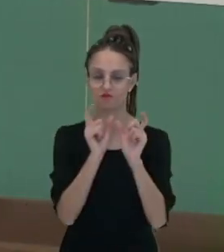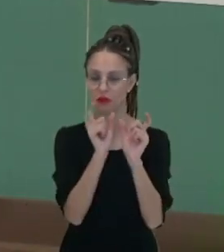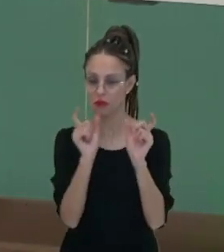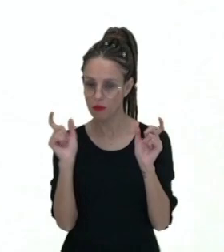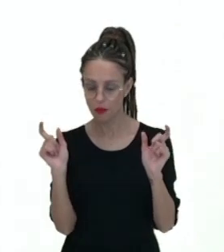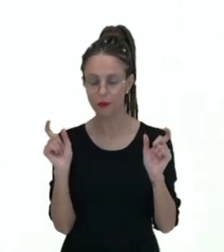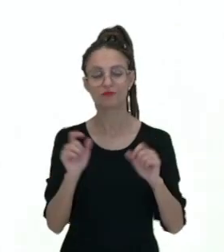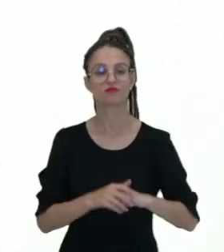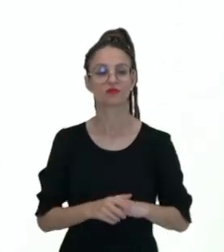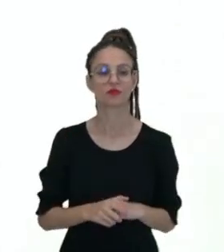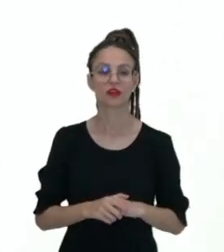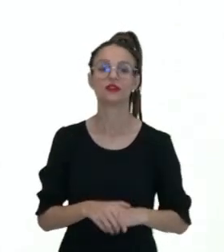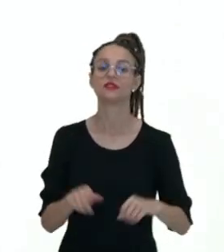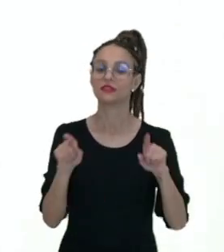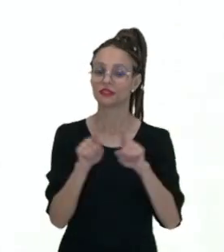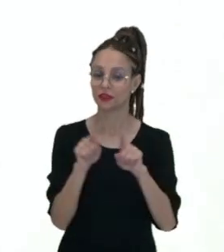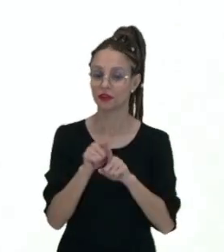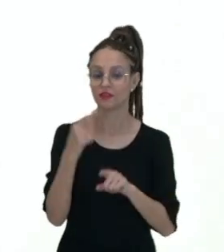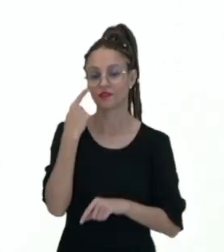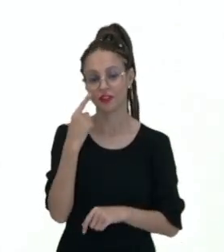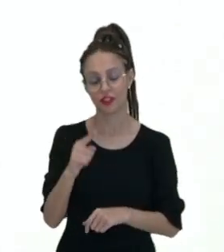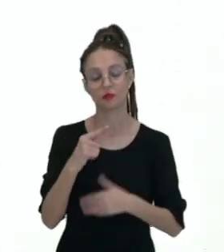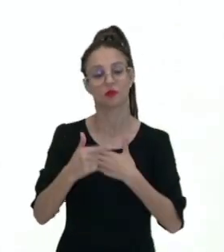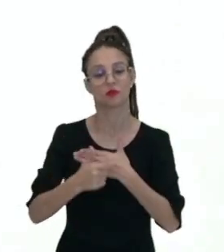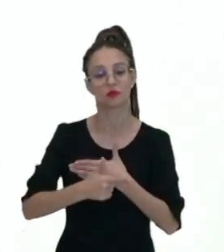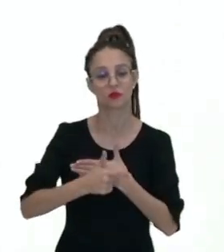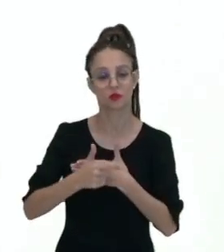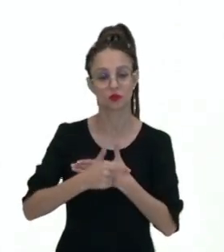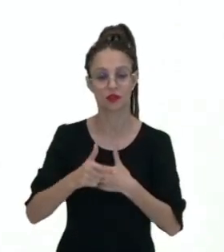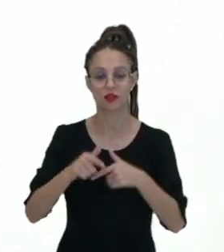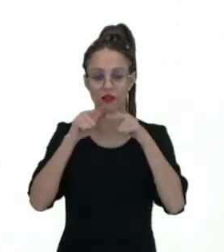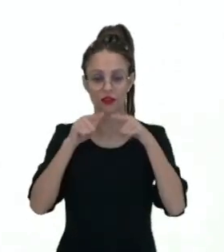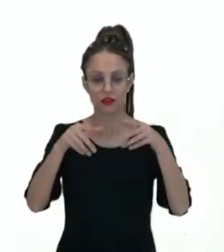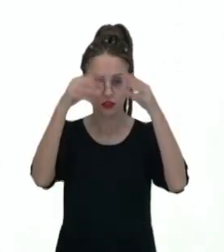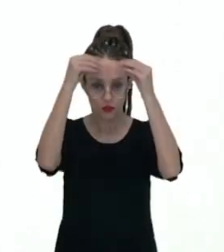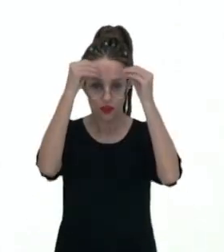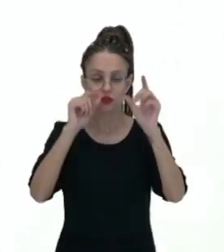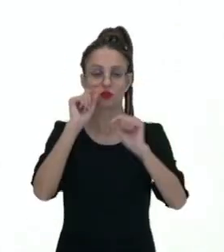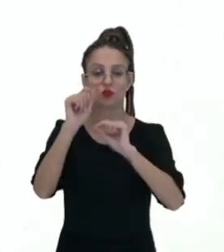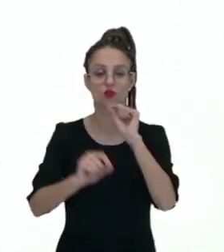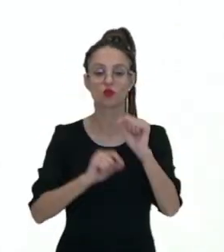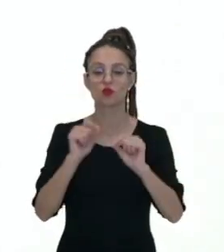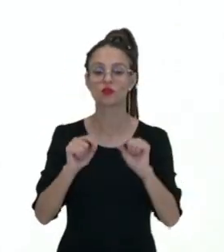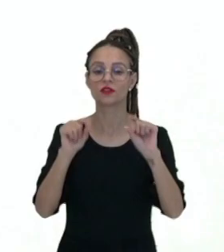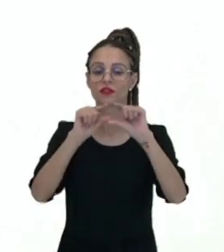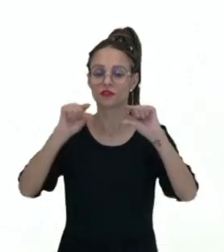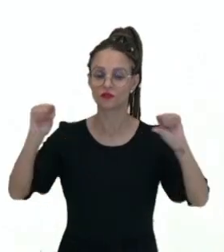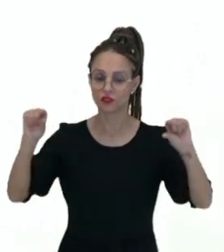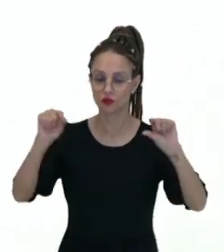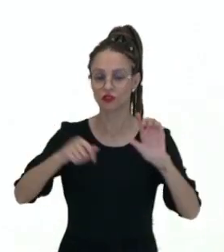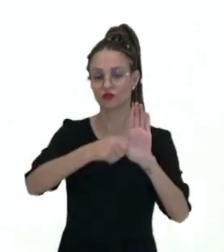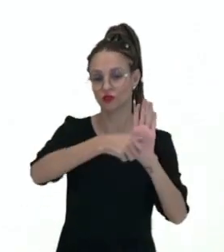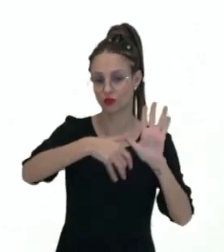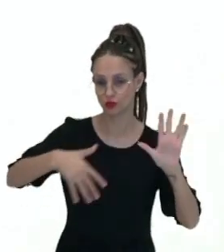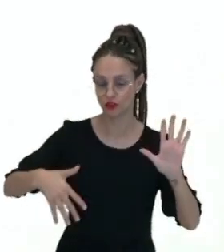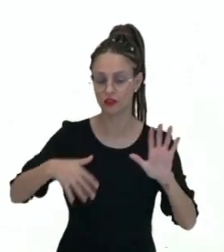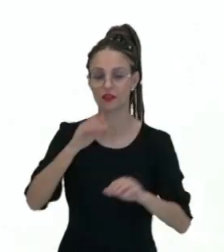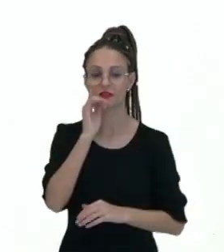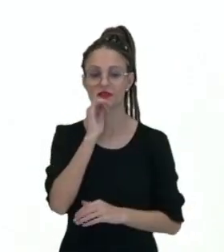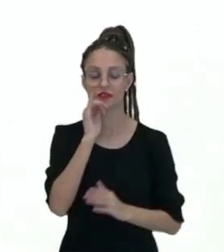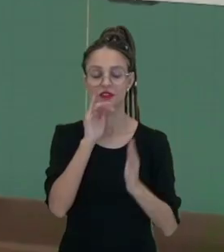estrofação. Vimos também as funções da linguagem, reconhecemos os efeitos de sentido produzidos por figuras de linguagem